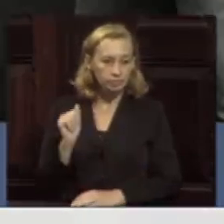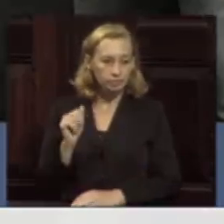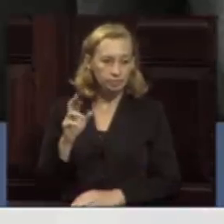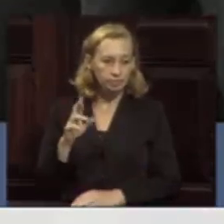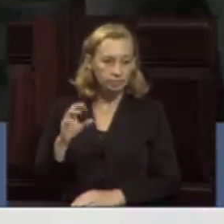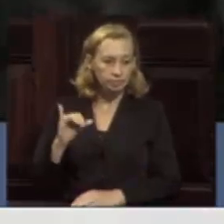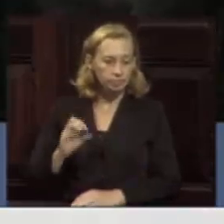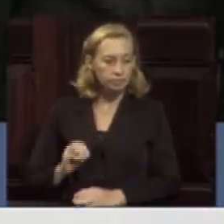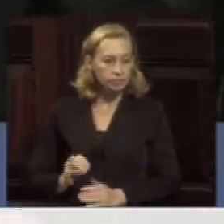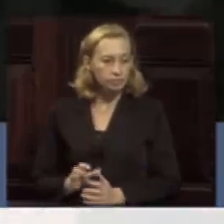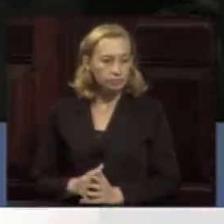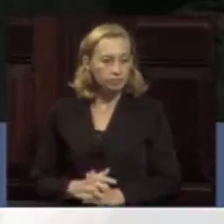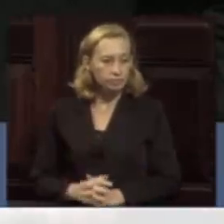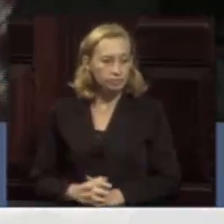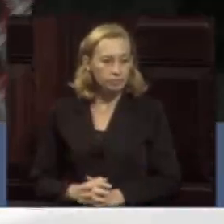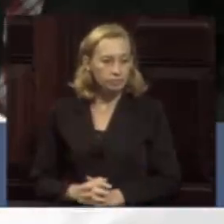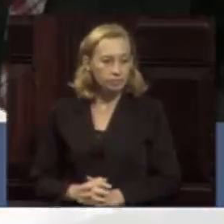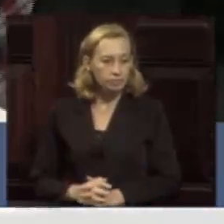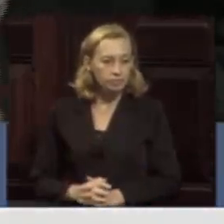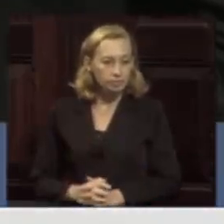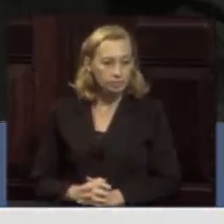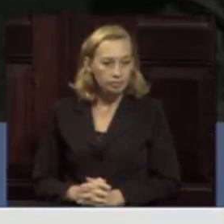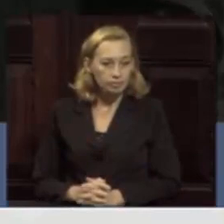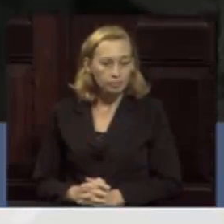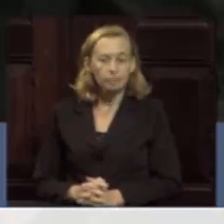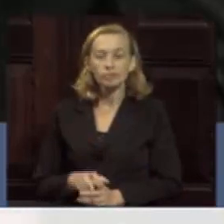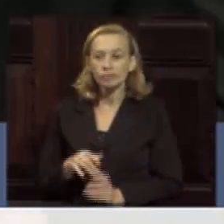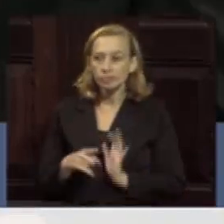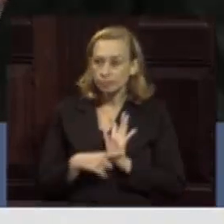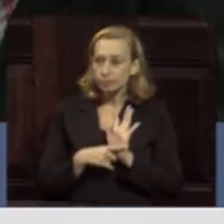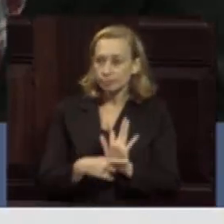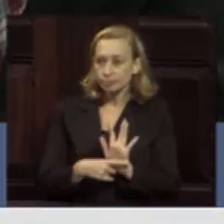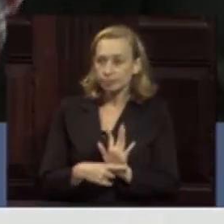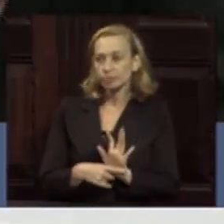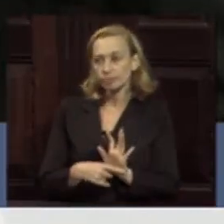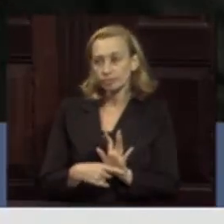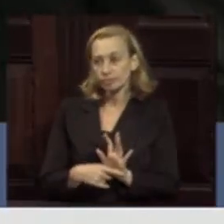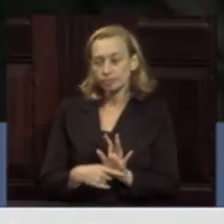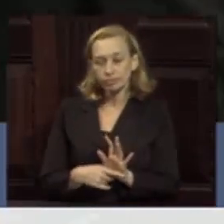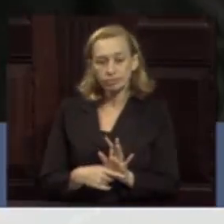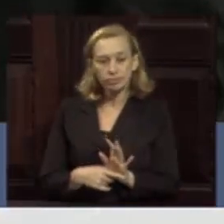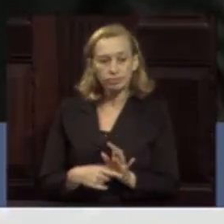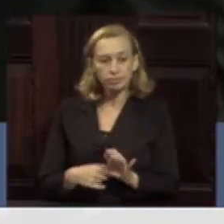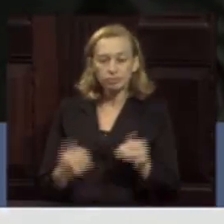Márcio Pacheco, desculpa, aprimora, no meu entendimento.